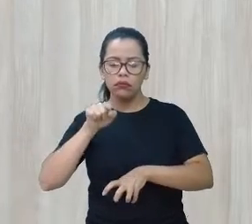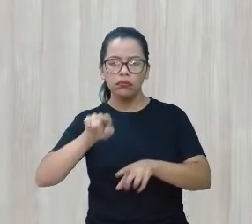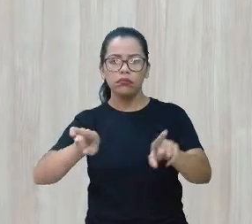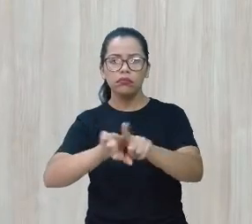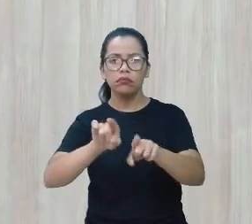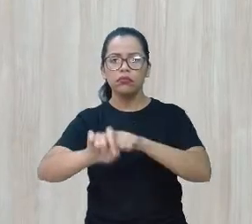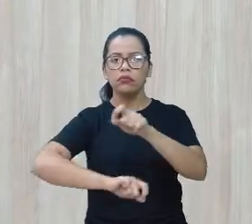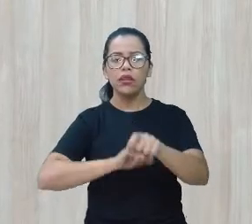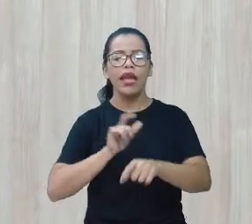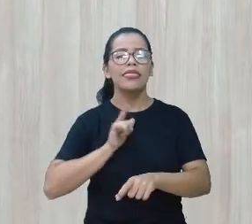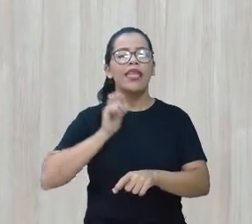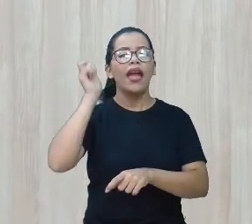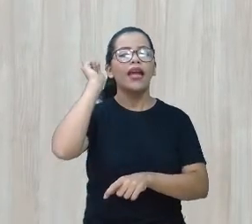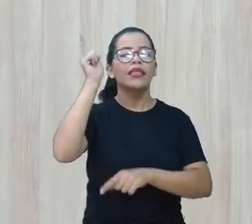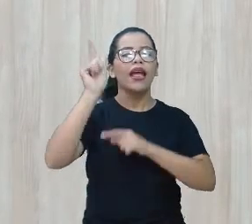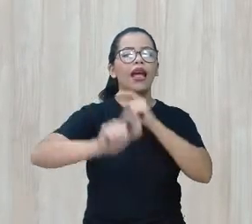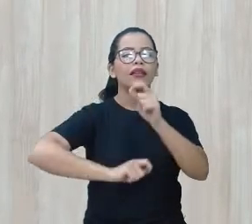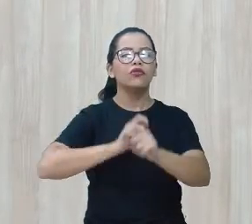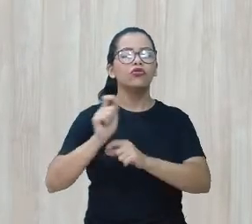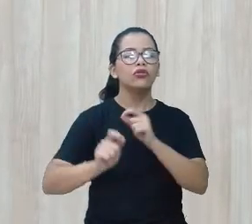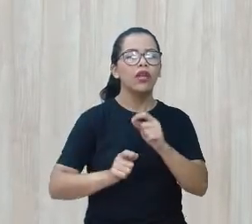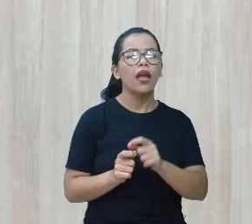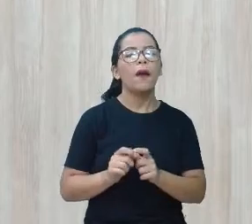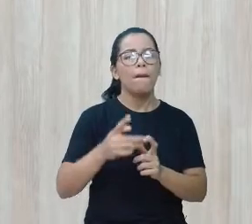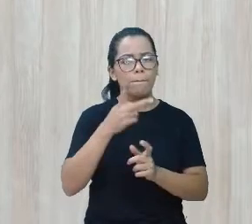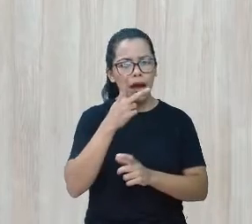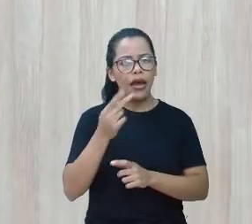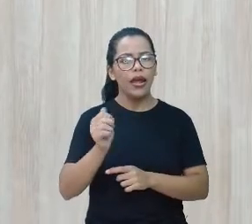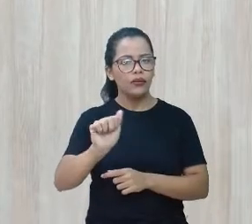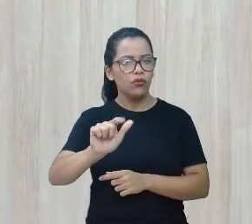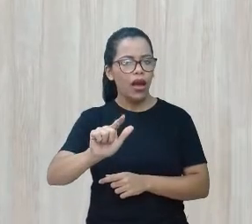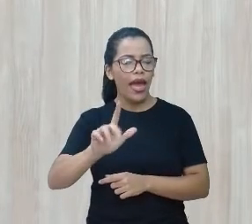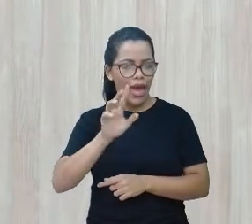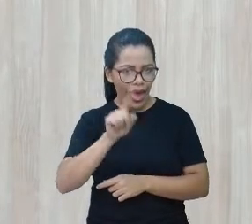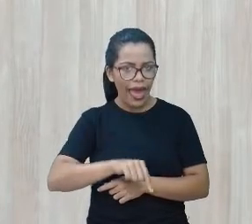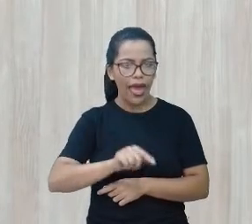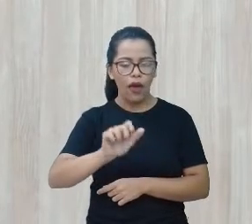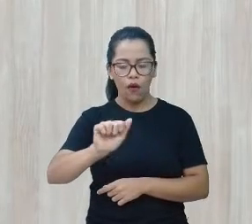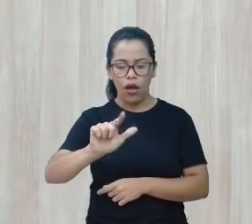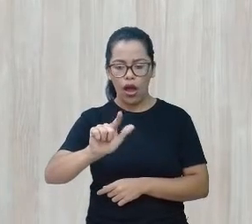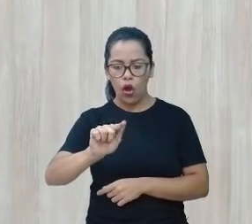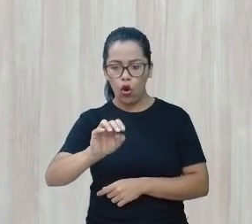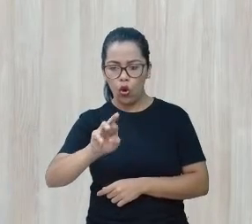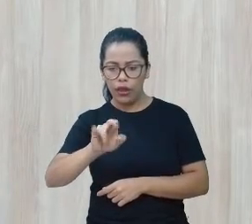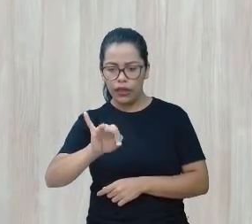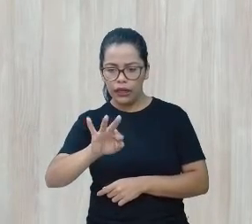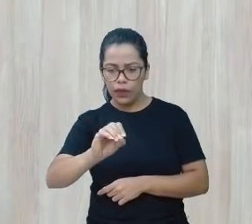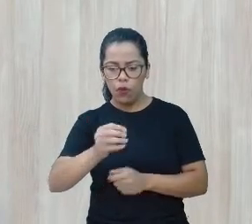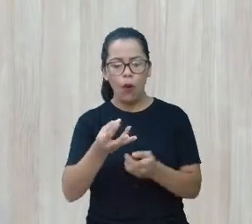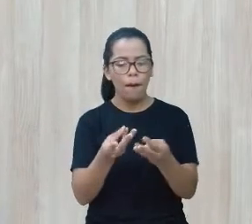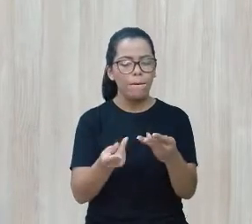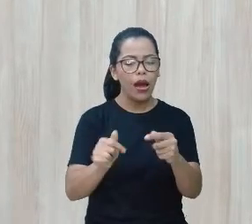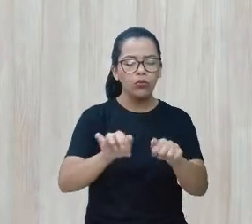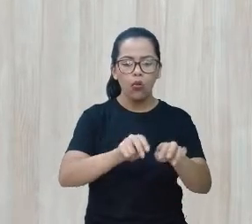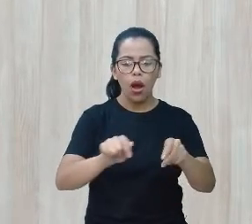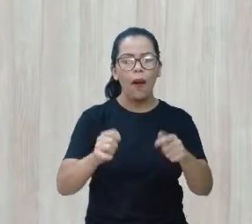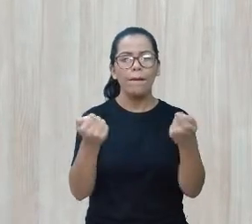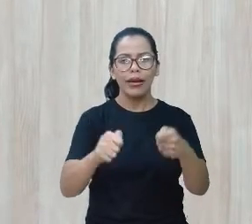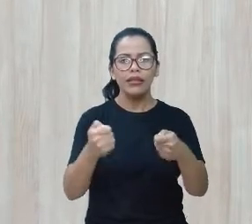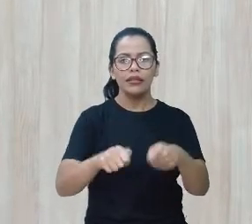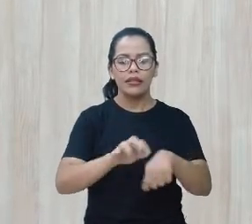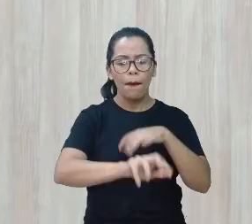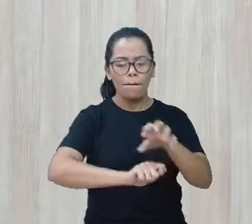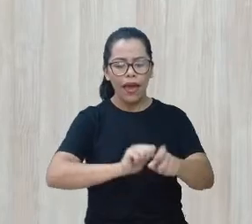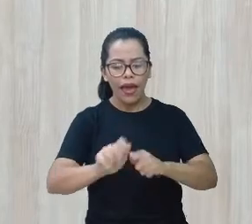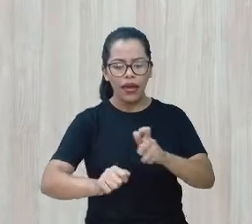bolo dá ideia para a gente de um algoritmo. É um algoritmo, Um algoritmo manual, você tem que fazer, executar ali. Quando a gente